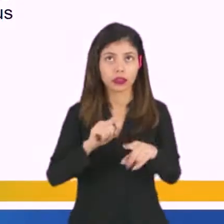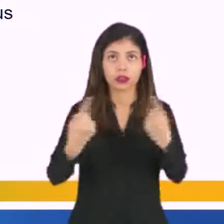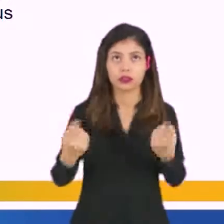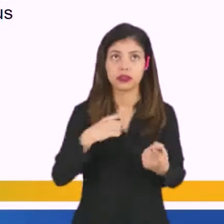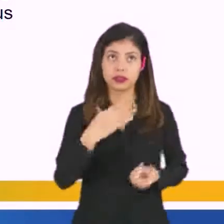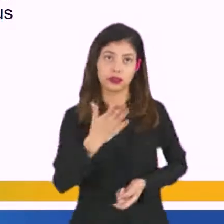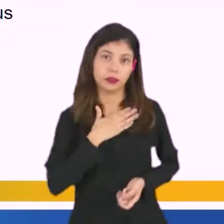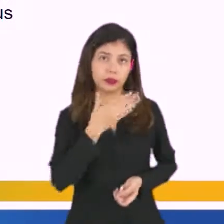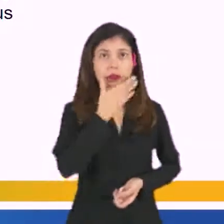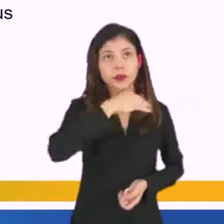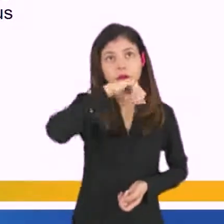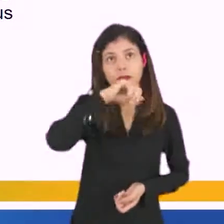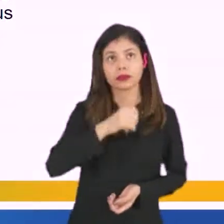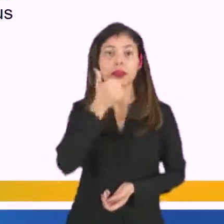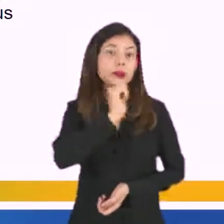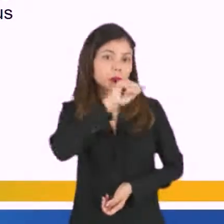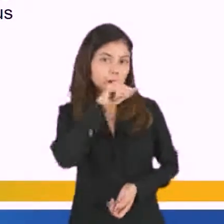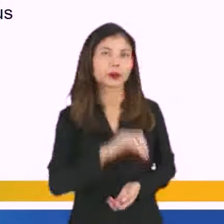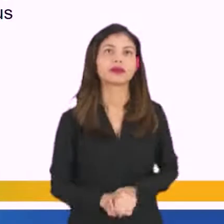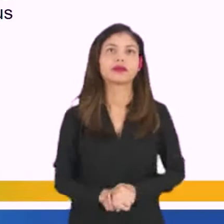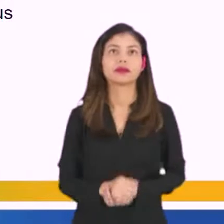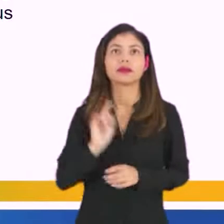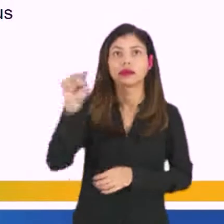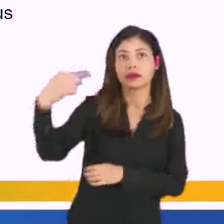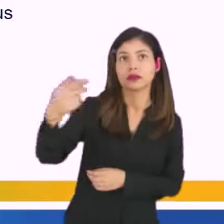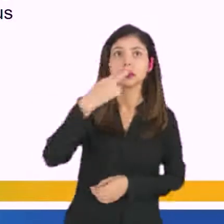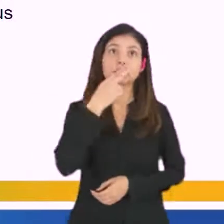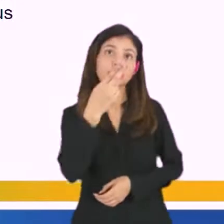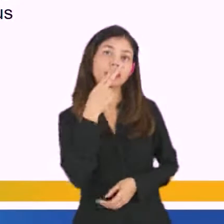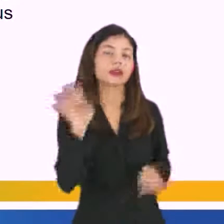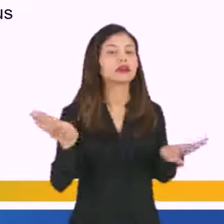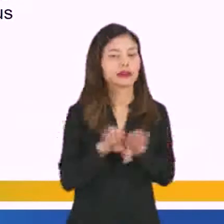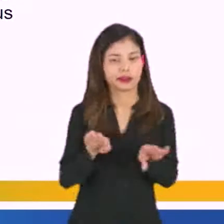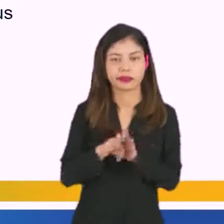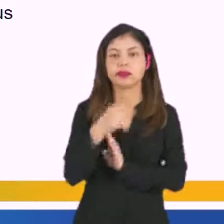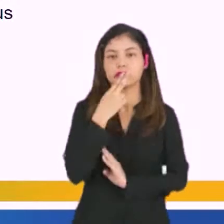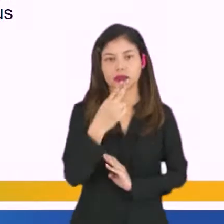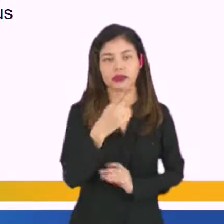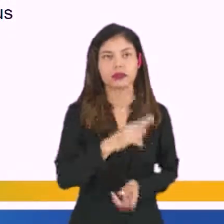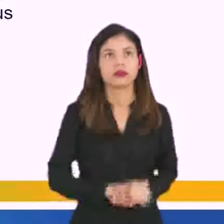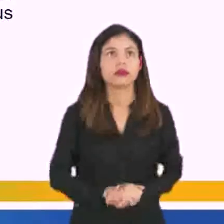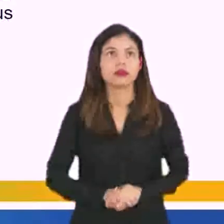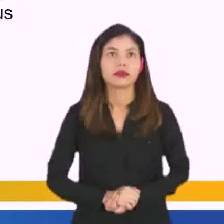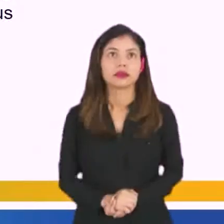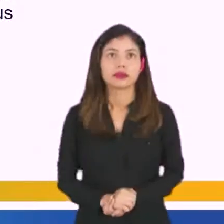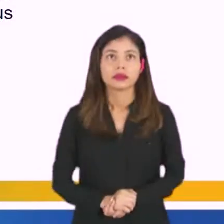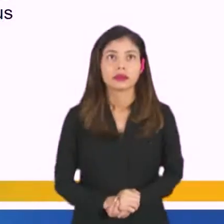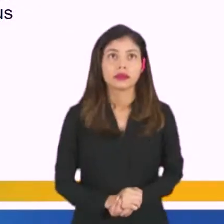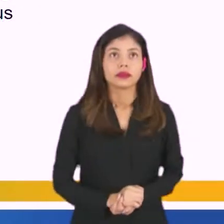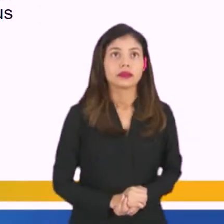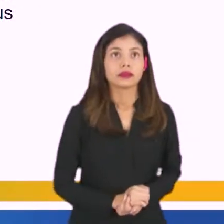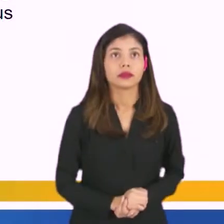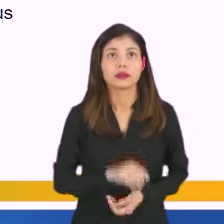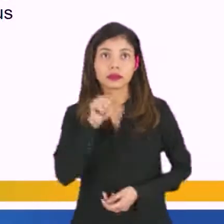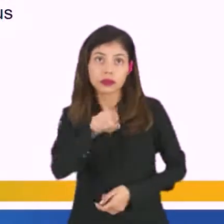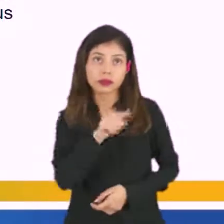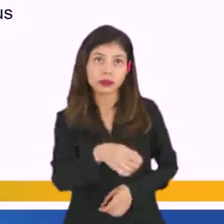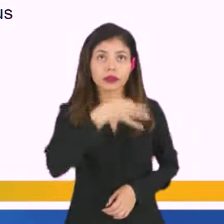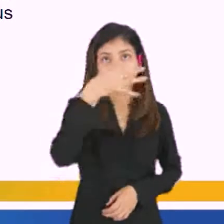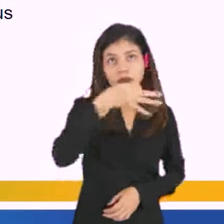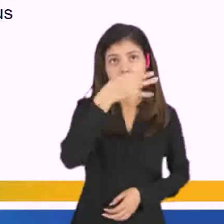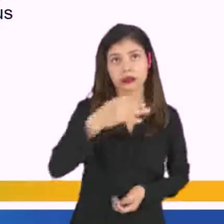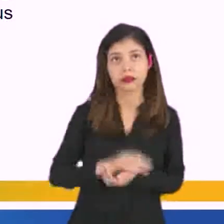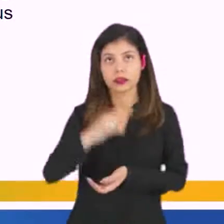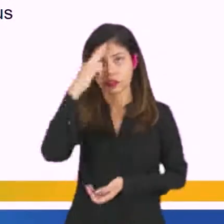confie mais do que na minha mãe. Logo, se ela fuma, você vai fumar também. É aí que o argumento